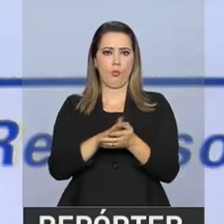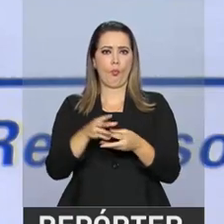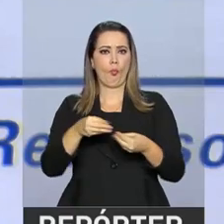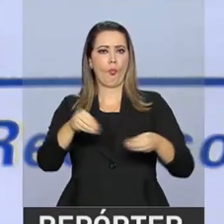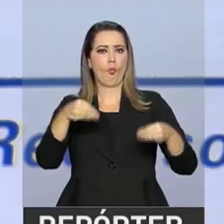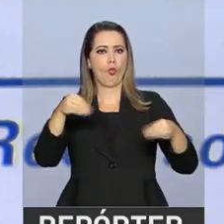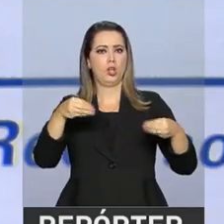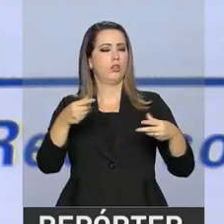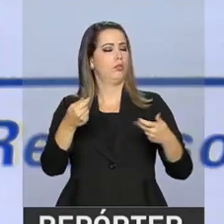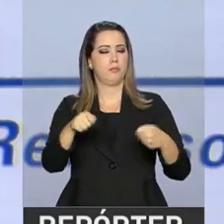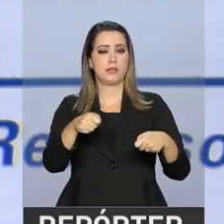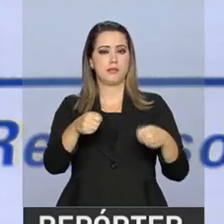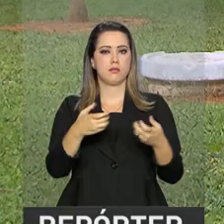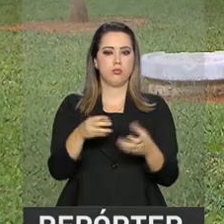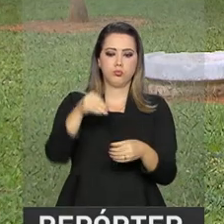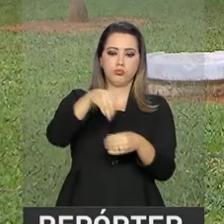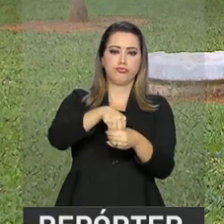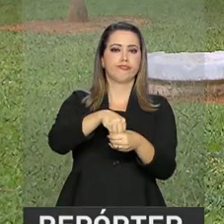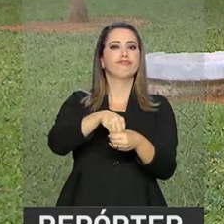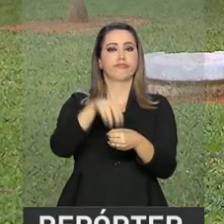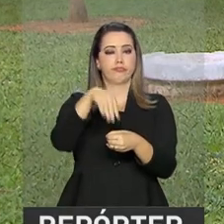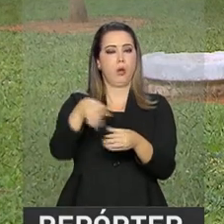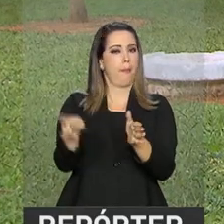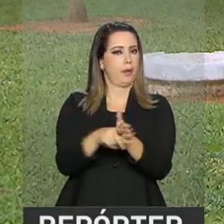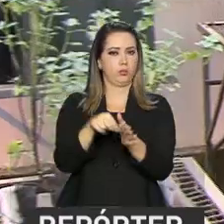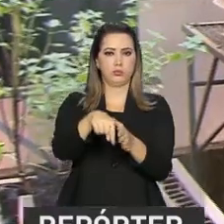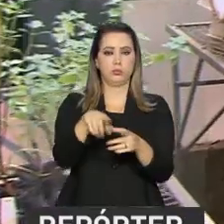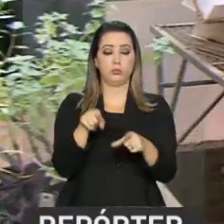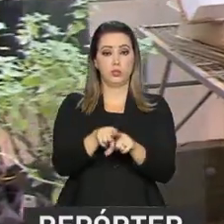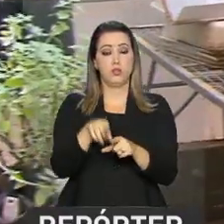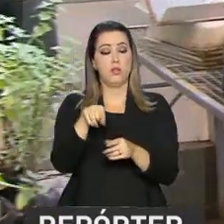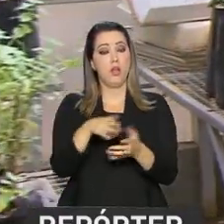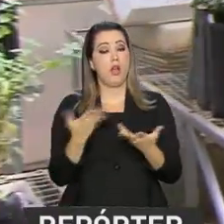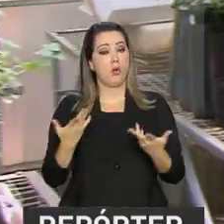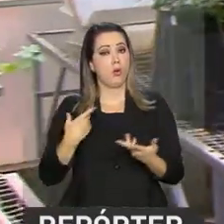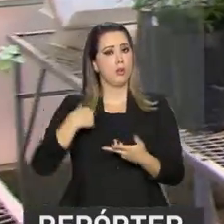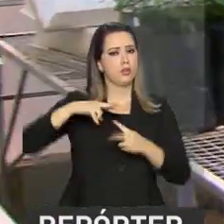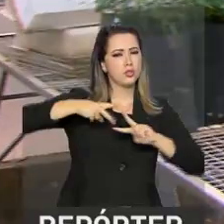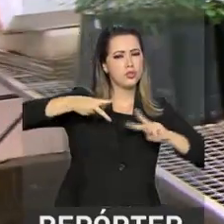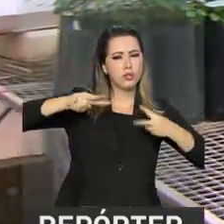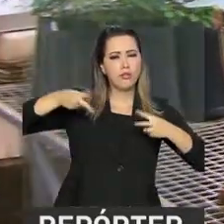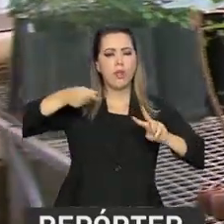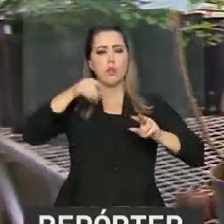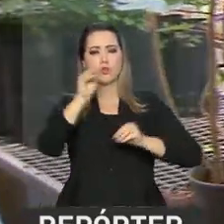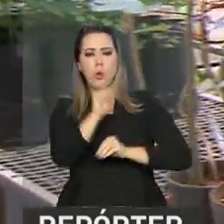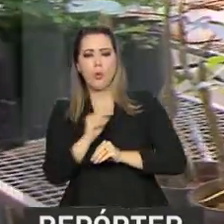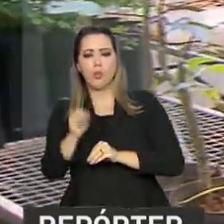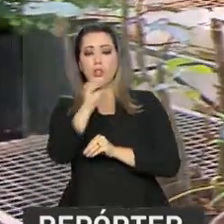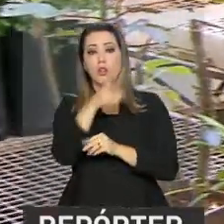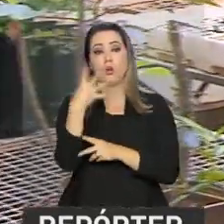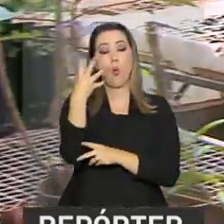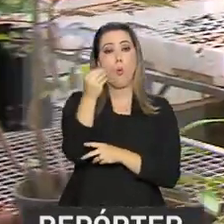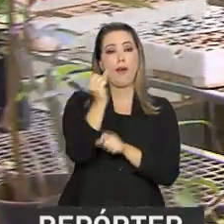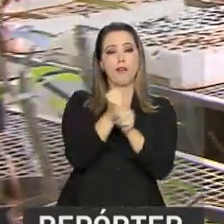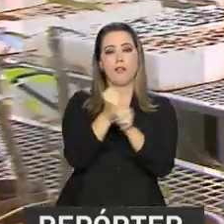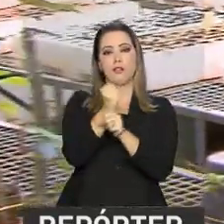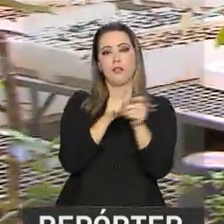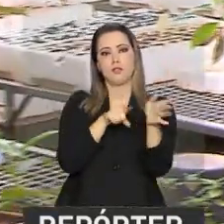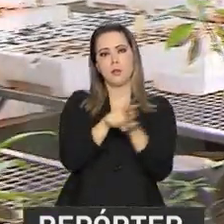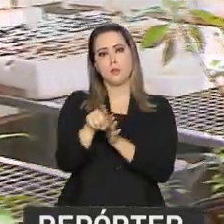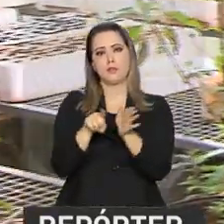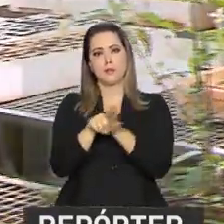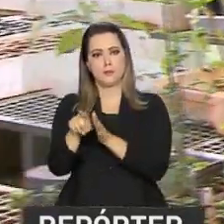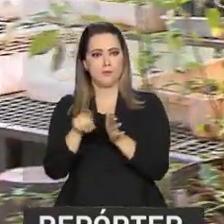A Embrapa Recursos Genéticos e Biotecnologia investe há mais de 40 anos em pesquisas com